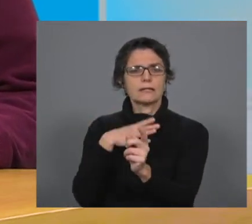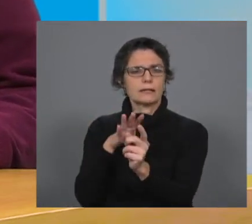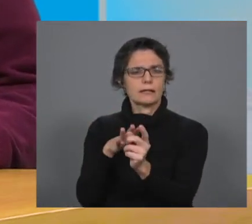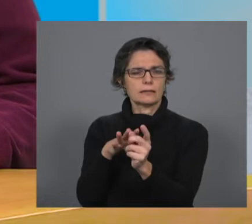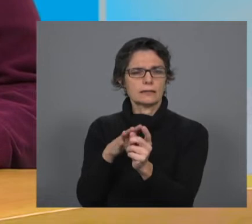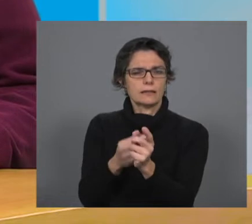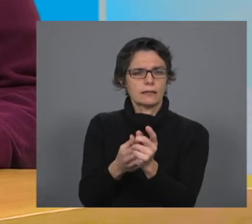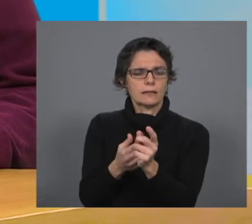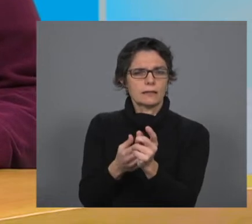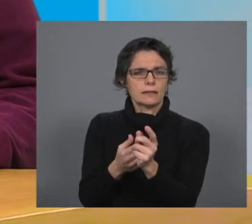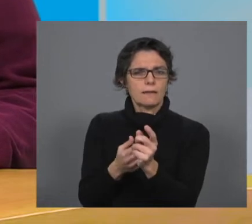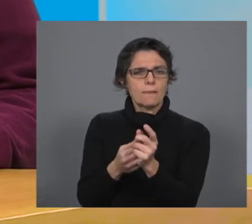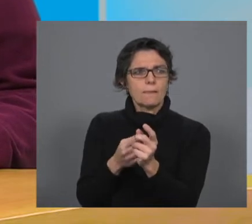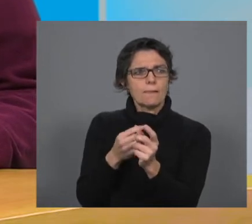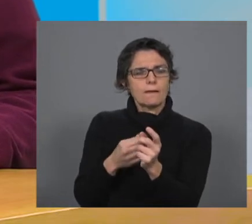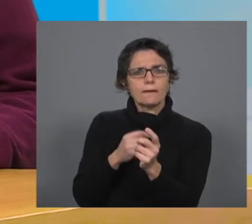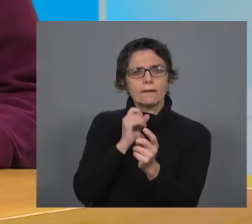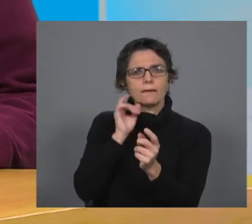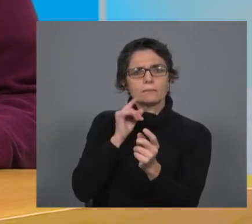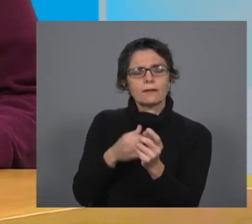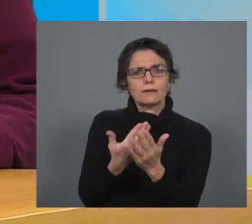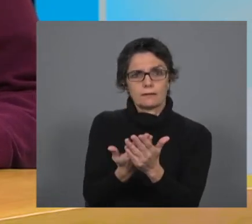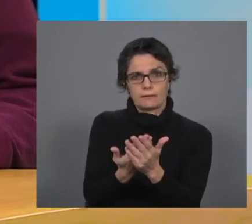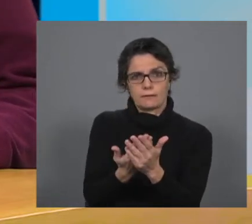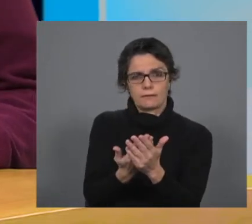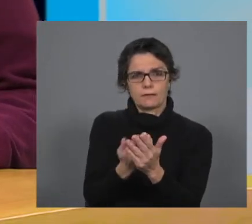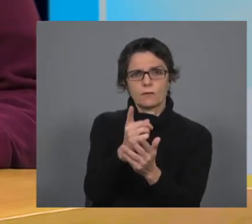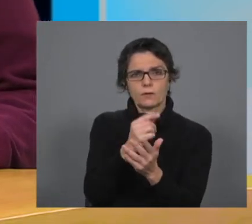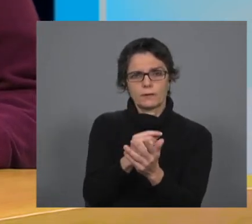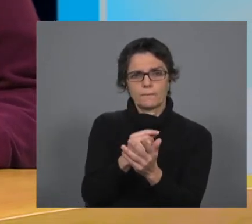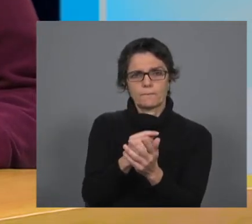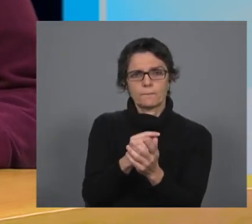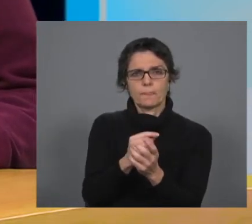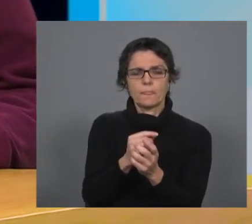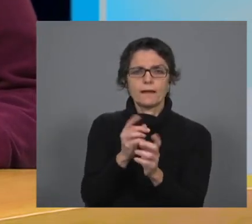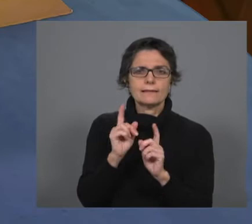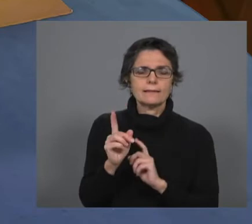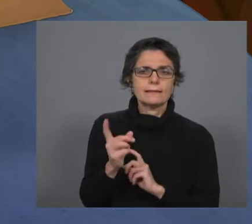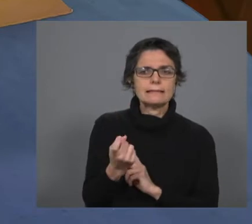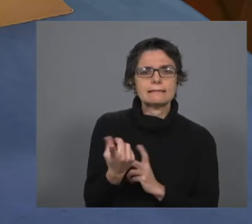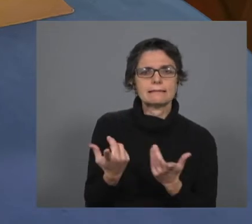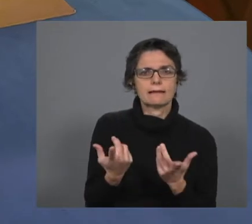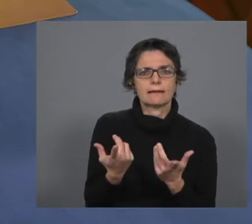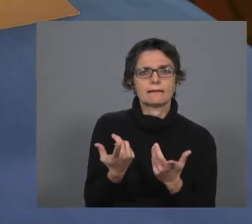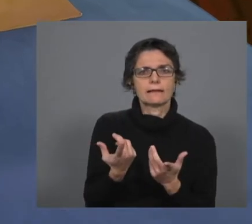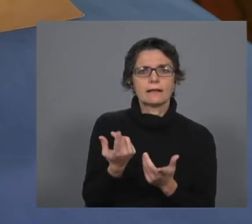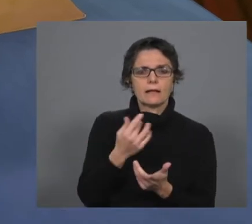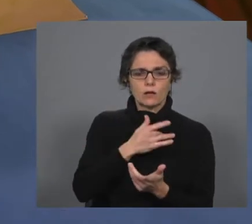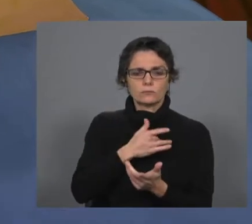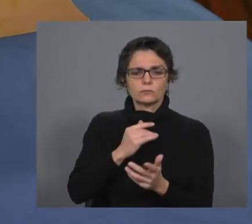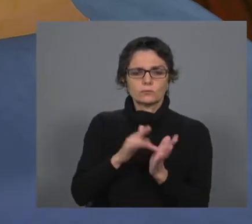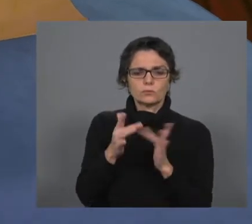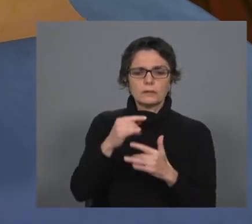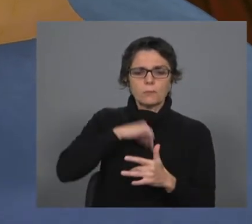de que não há unidade nem reconciliação sem este permanecer em Cristo. E que, no fundo,